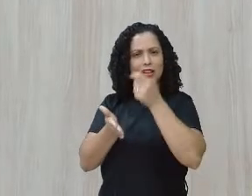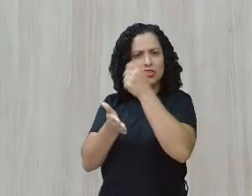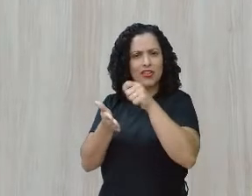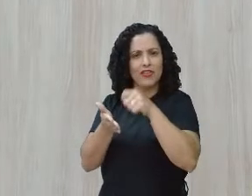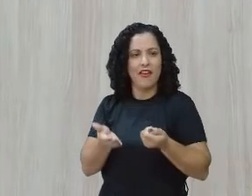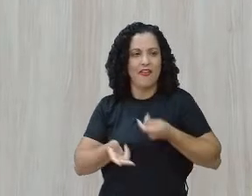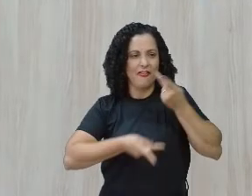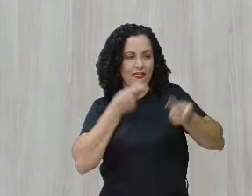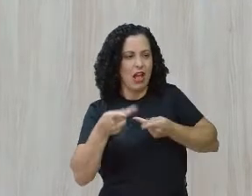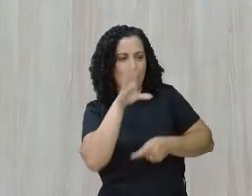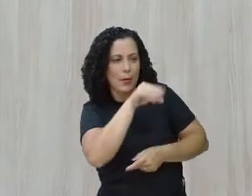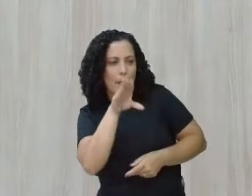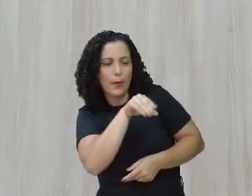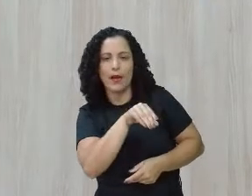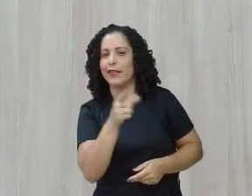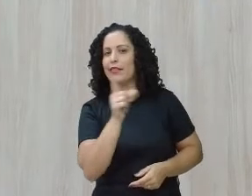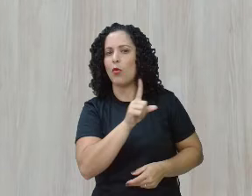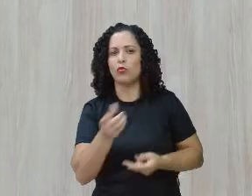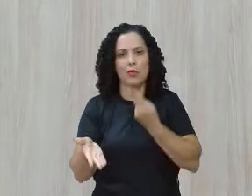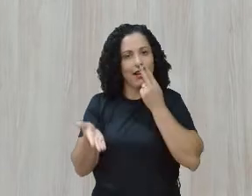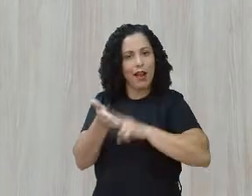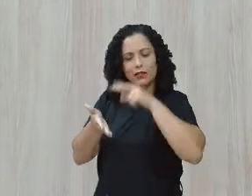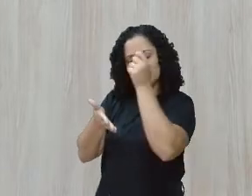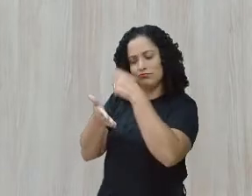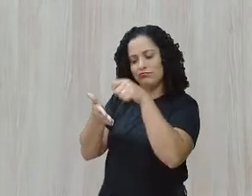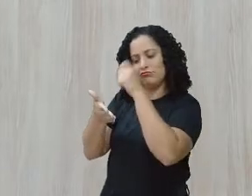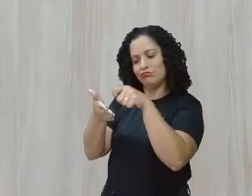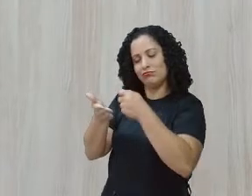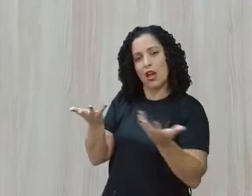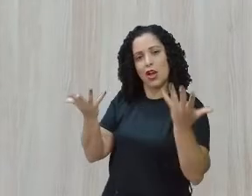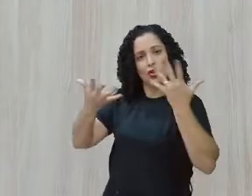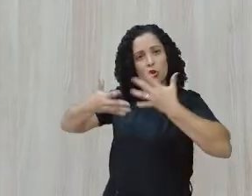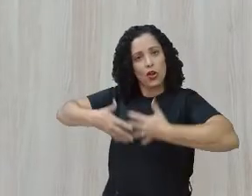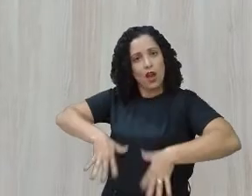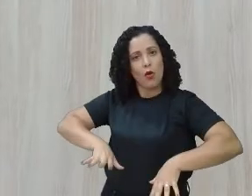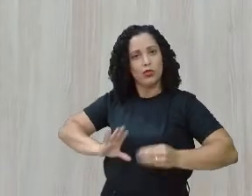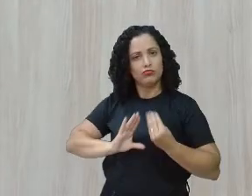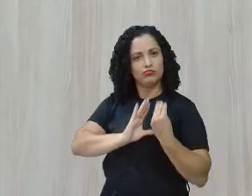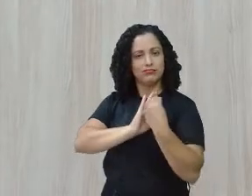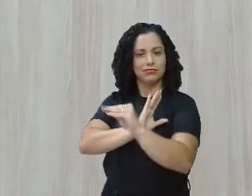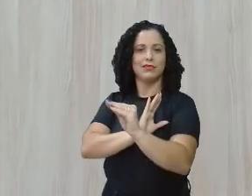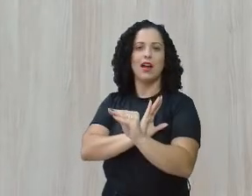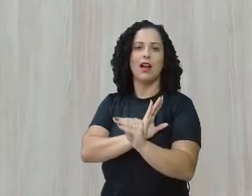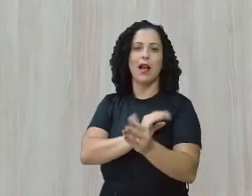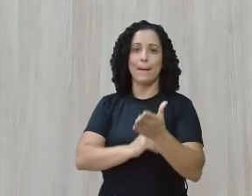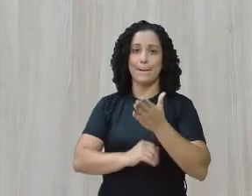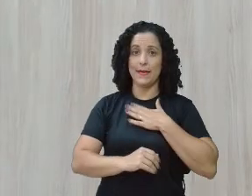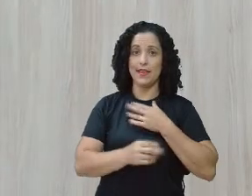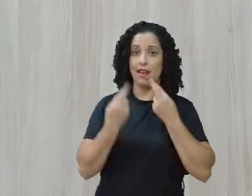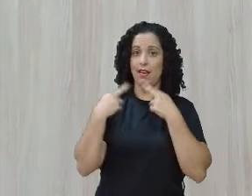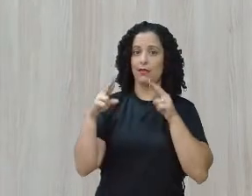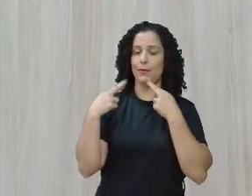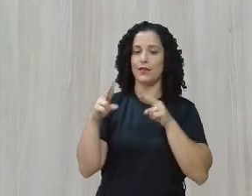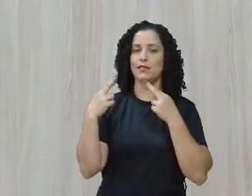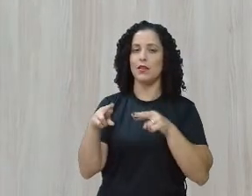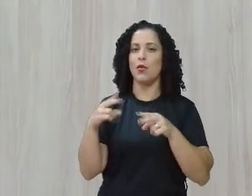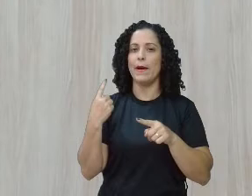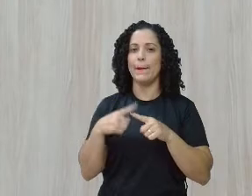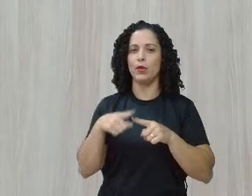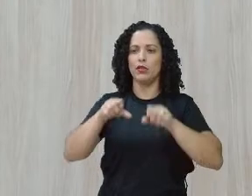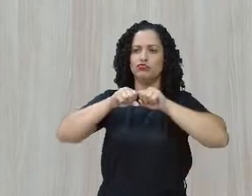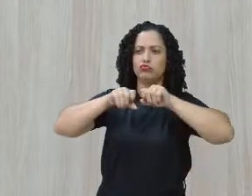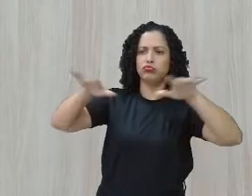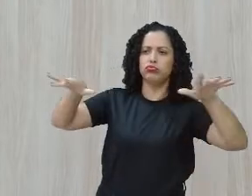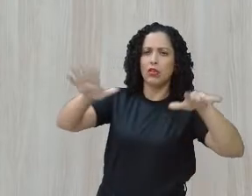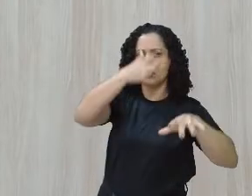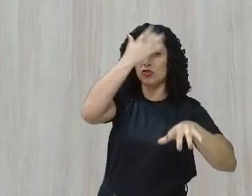de falar verbalmente, tá certo? E aí eu naturalizo e oficializo a minha reclamação, porque quando as pessoas sabem